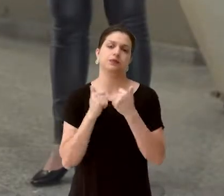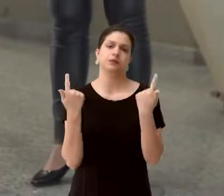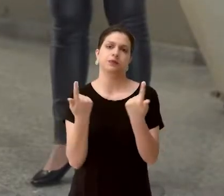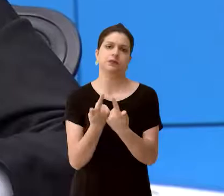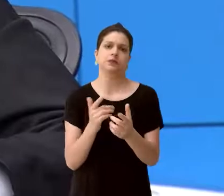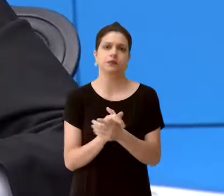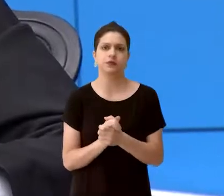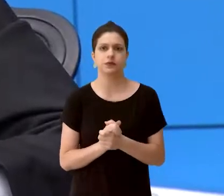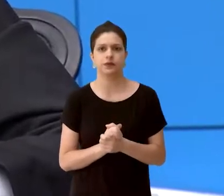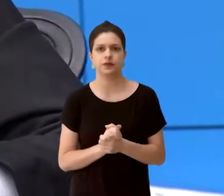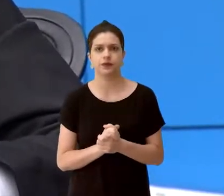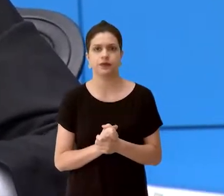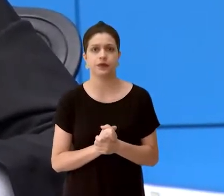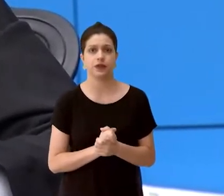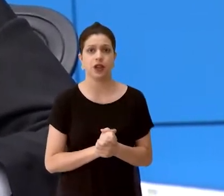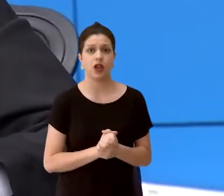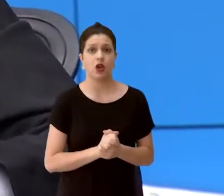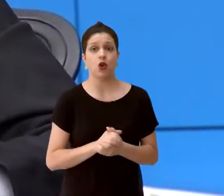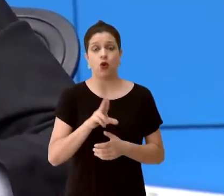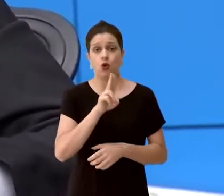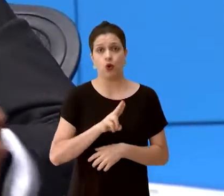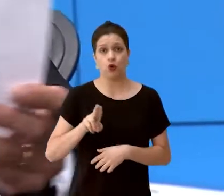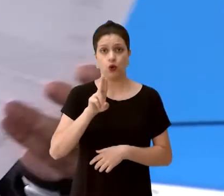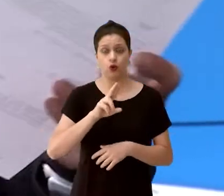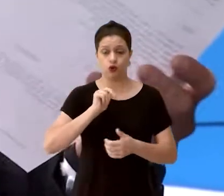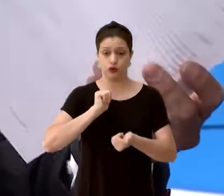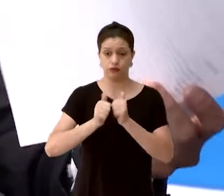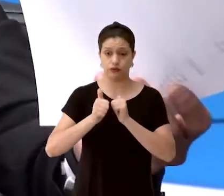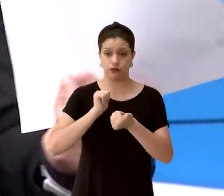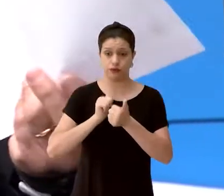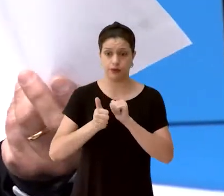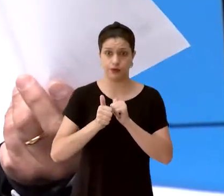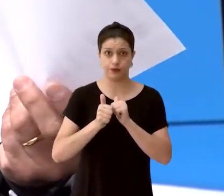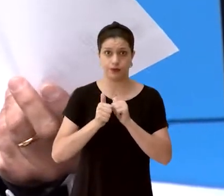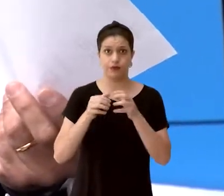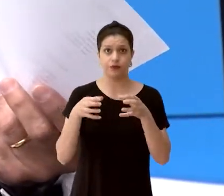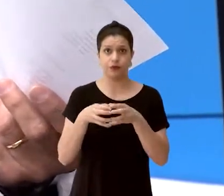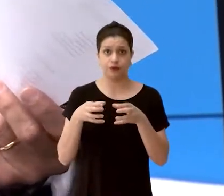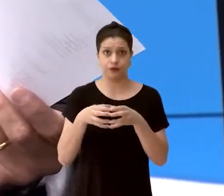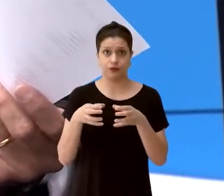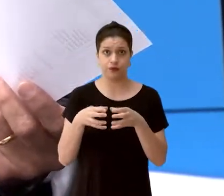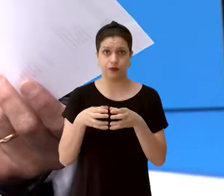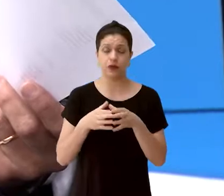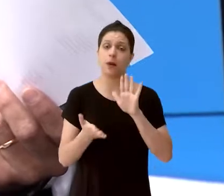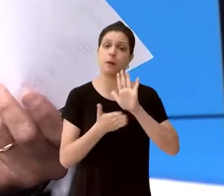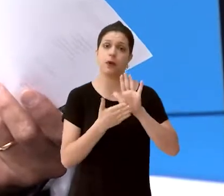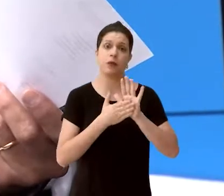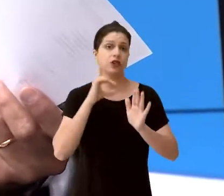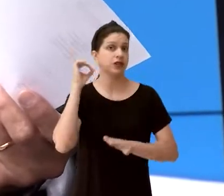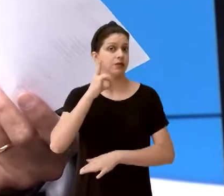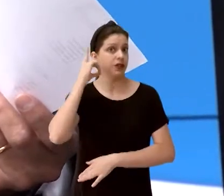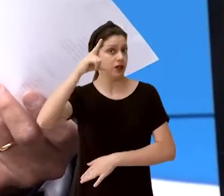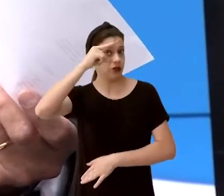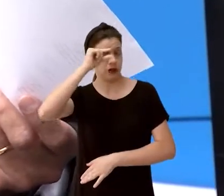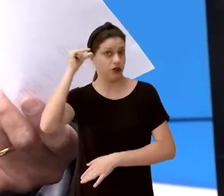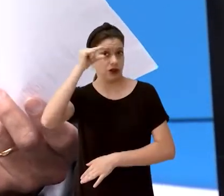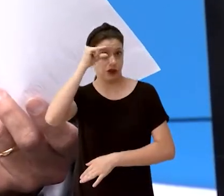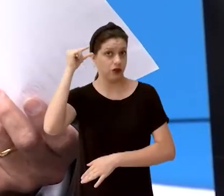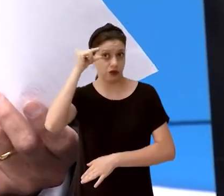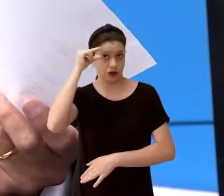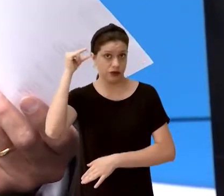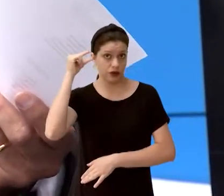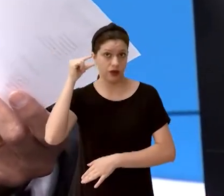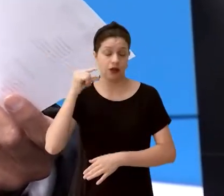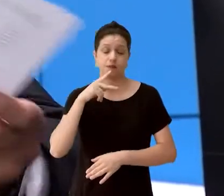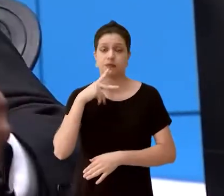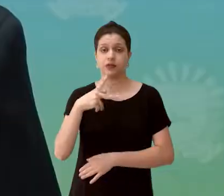na Casa. A isenção para o uso de espaços esportivos estaduais por associações e ligas atléticas foi proposta pelo deputado Herculano Borges,